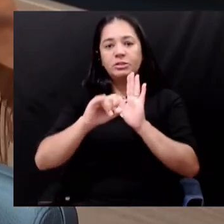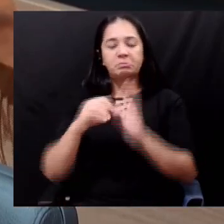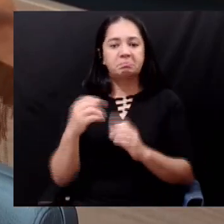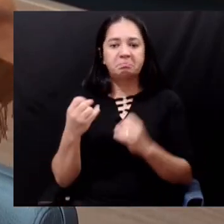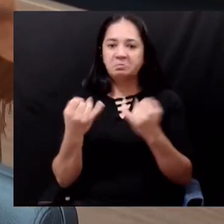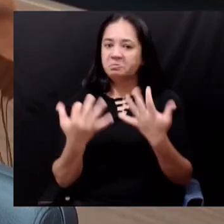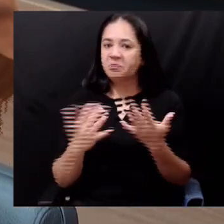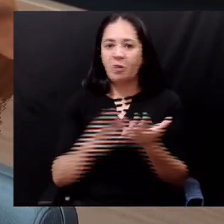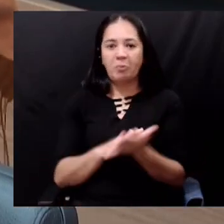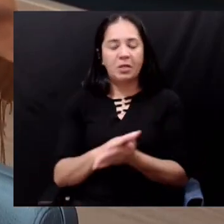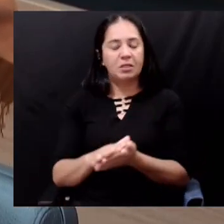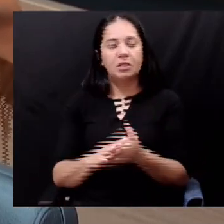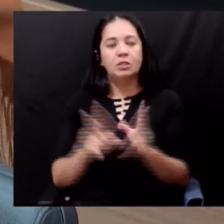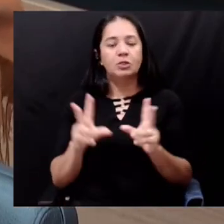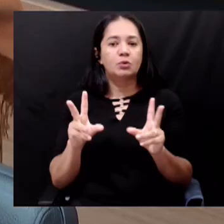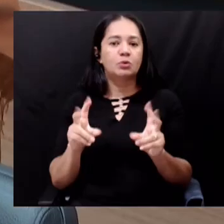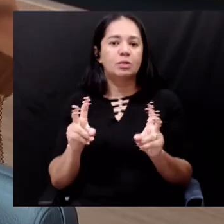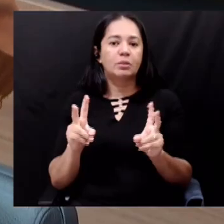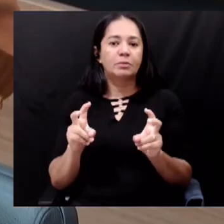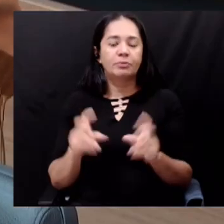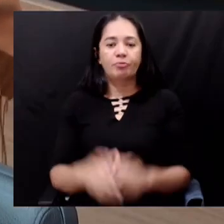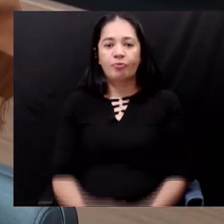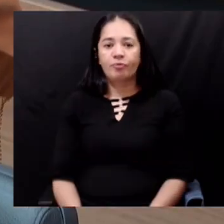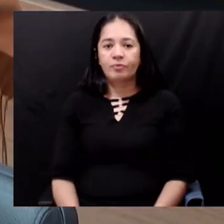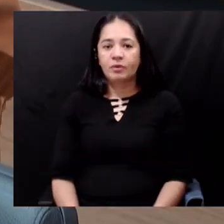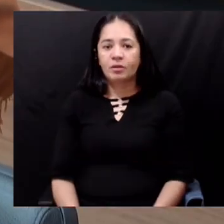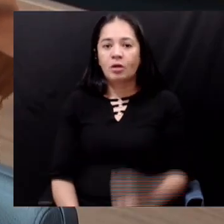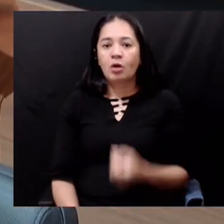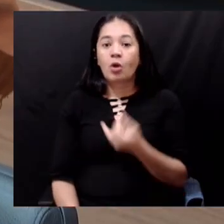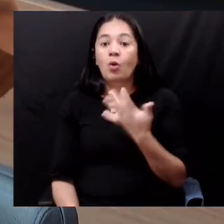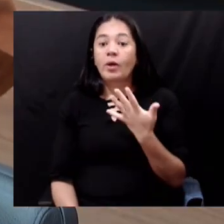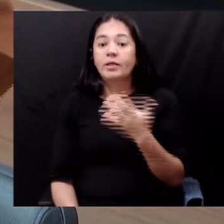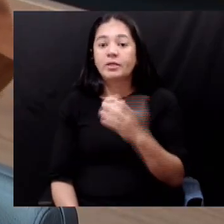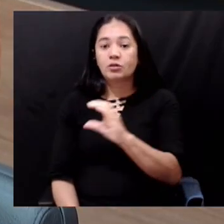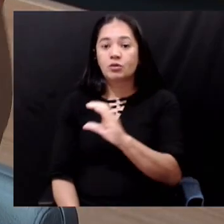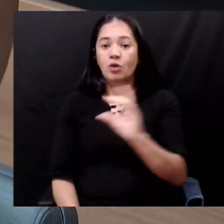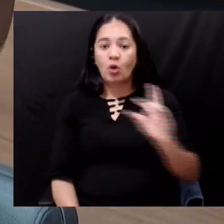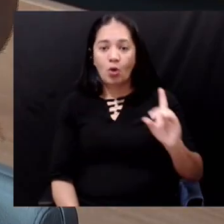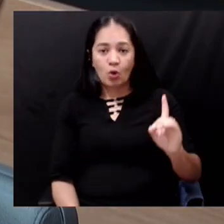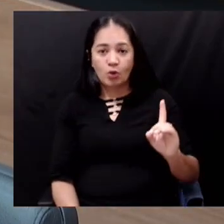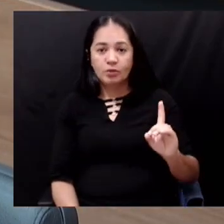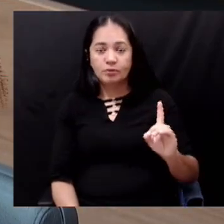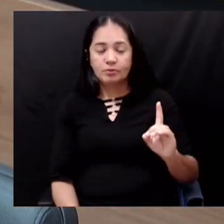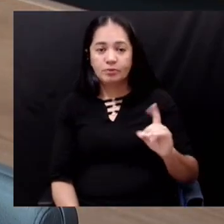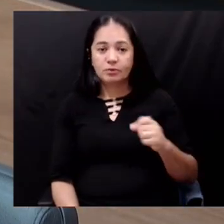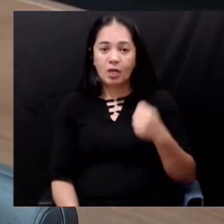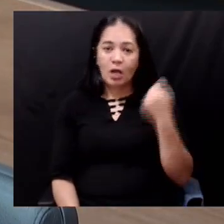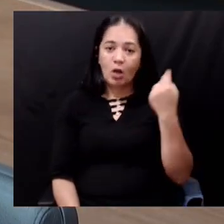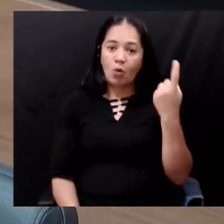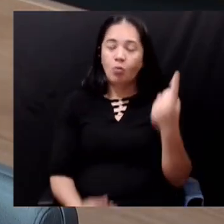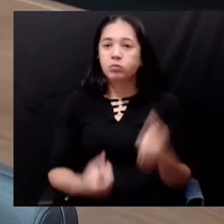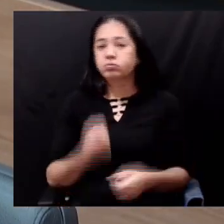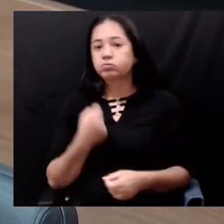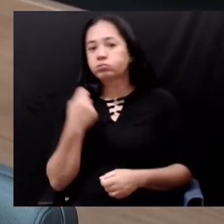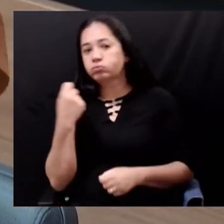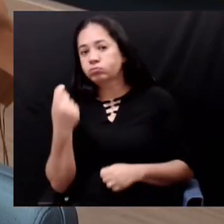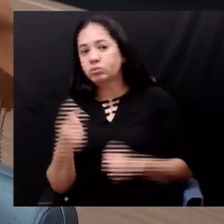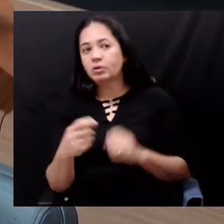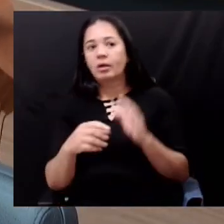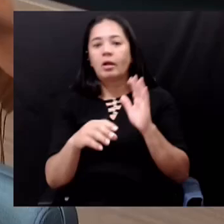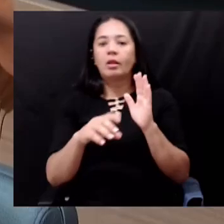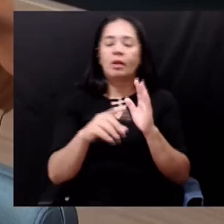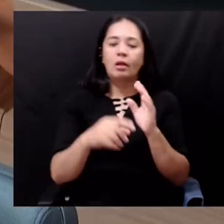sobre a questão, quais são os coordenadores, né? Que alguns editais dizem coordenador aqui pedagógico, coordenador, etc. e